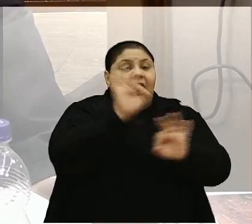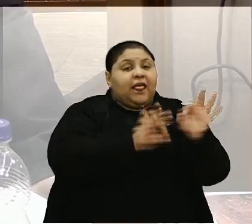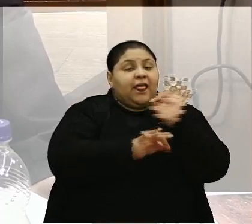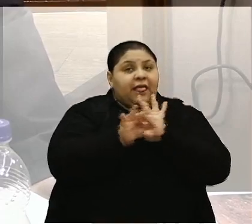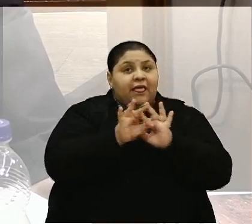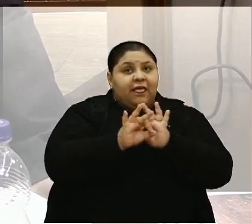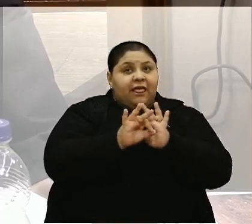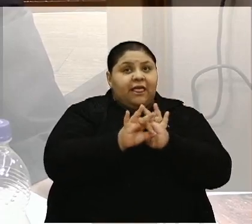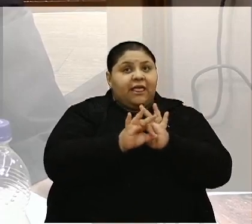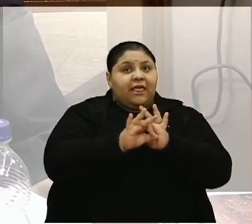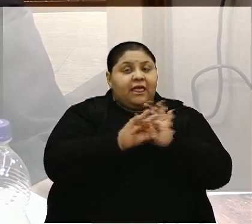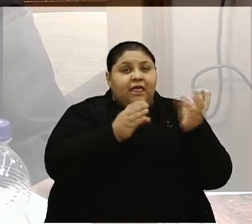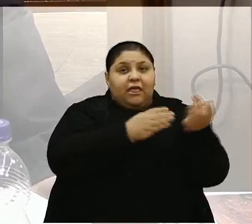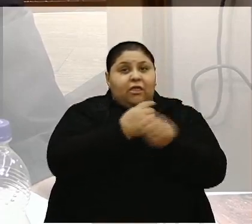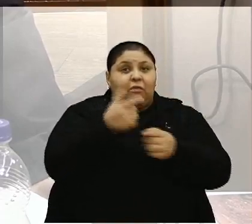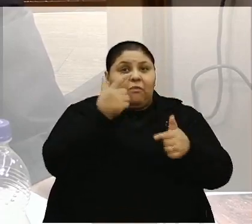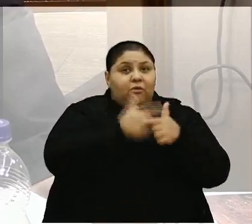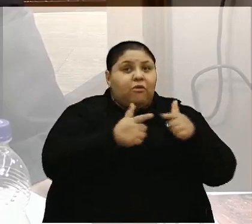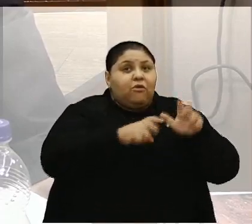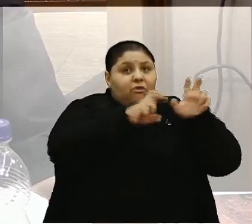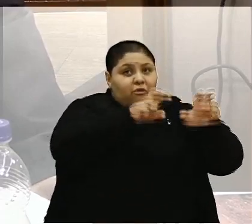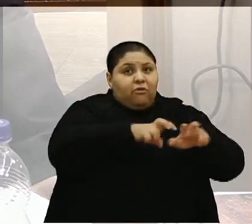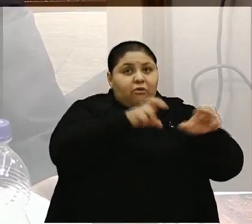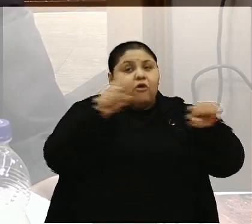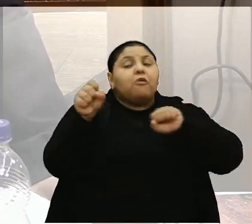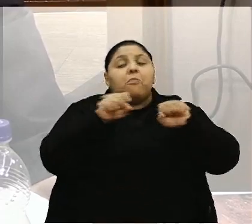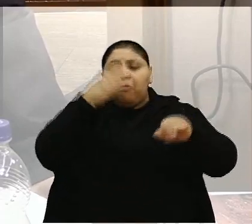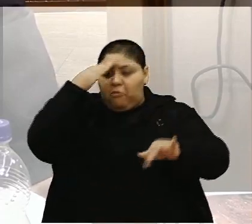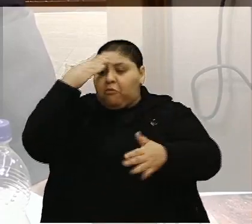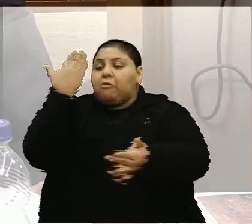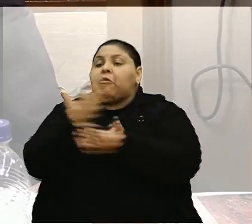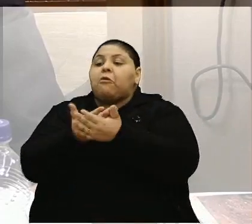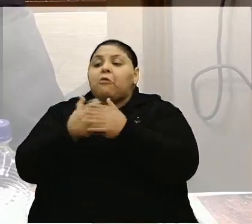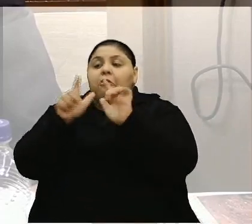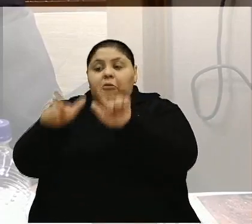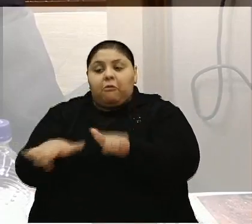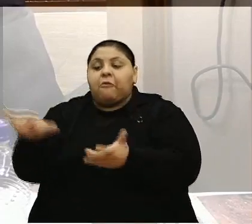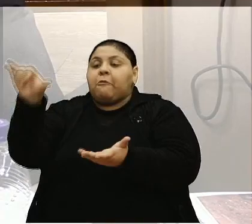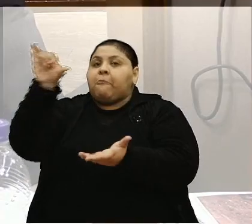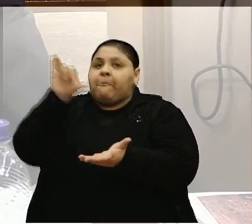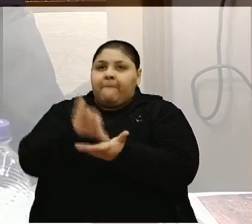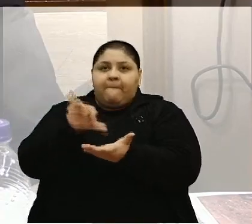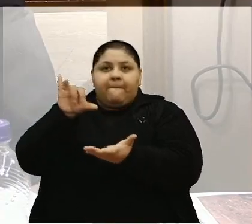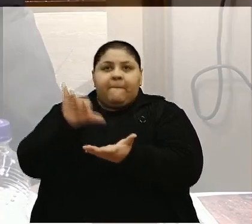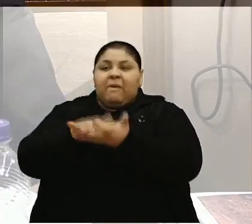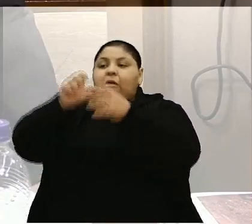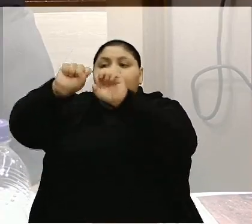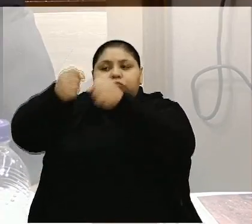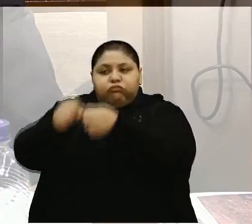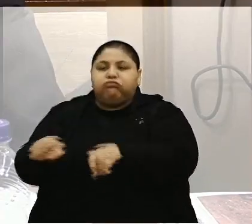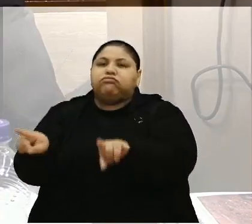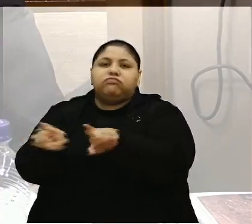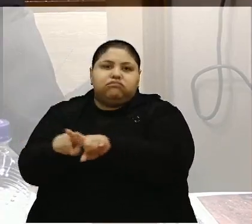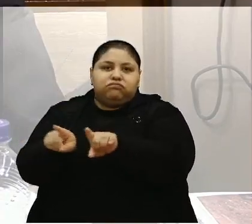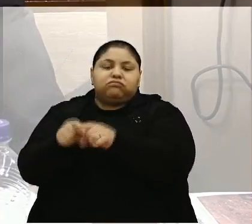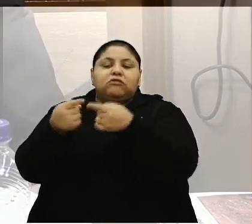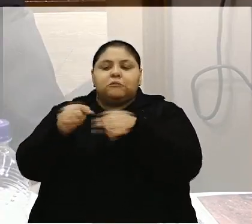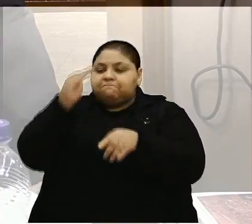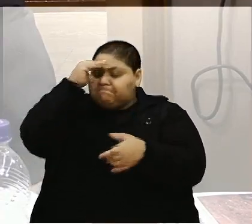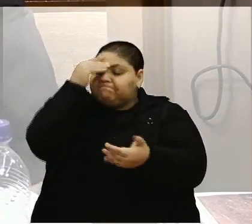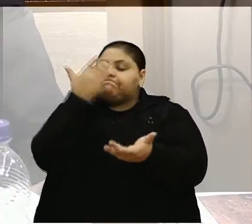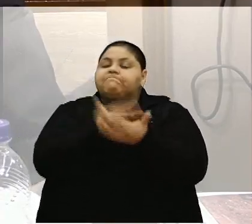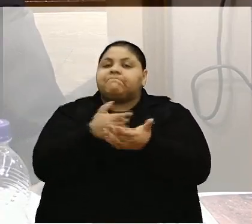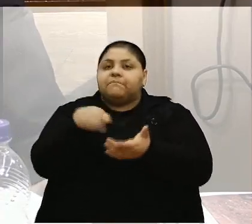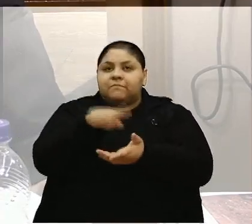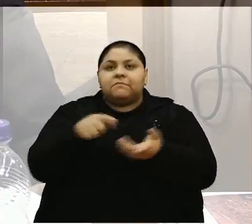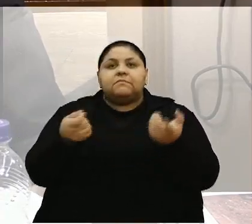além dos inúmeros estragos no interior, o senhor pode ter certeza que a área central ia estar detonada. Mas concordo com o senhor, a gente